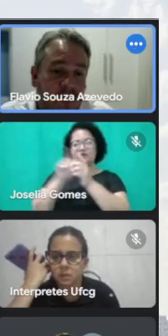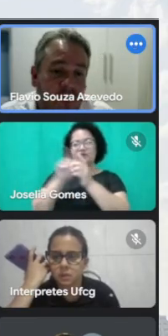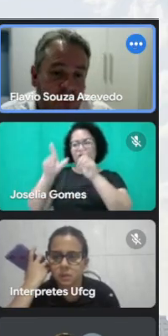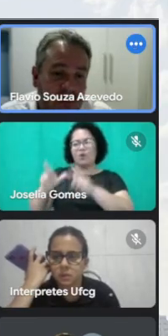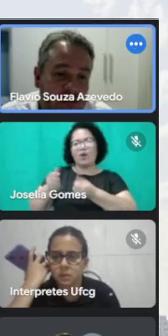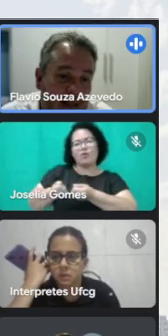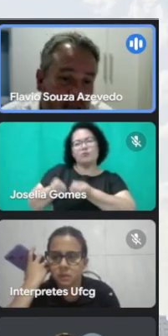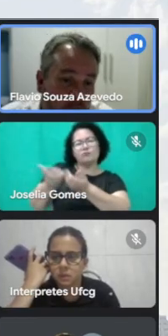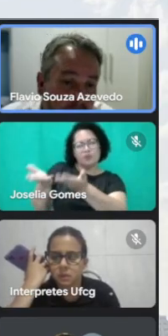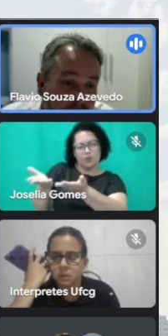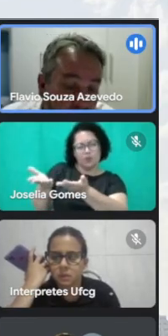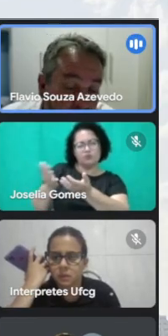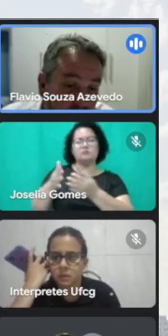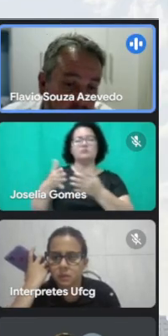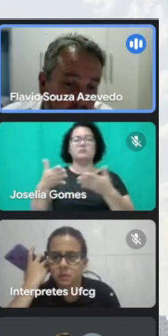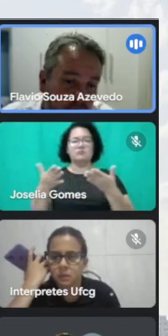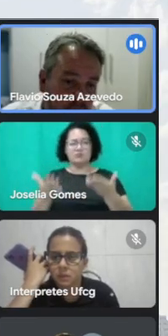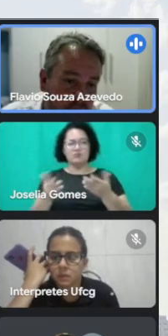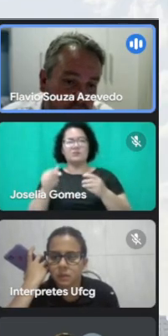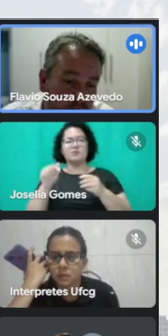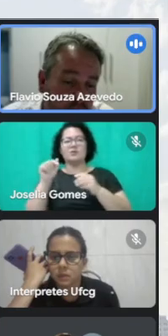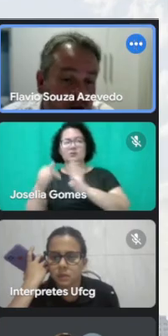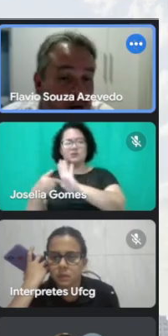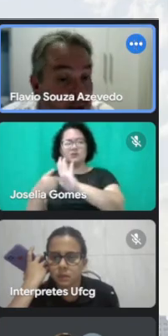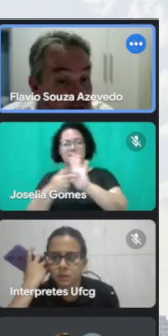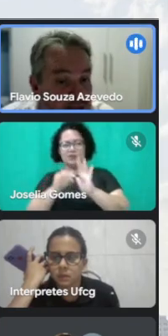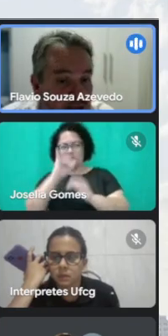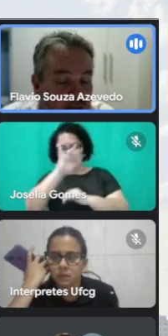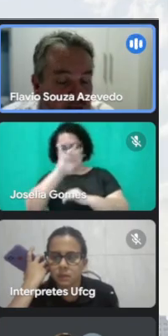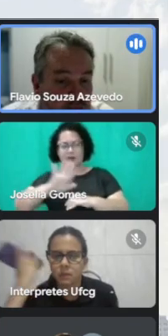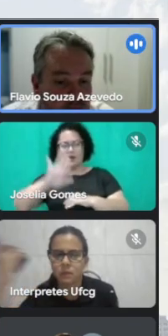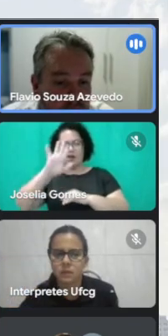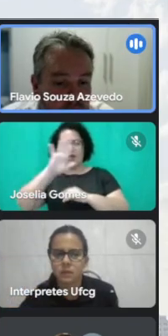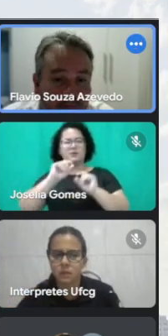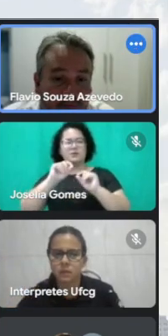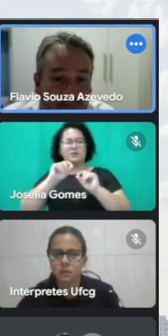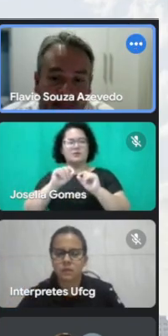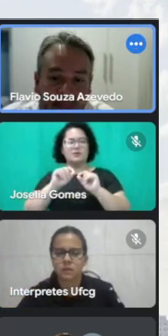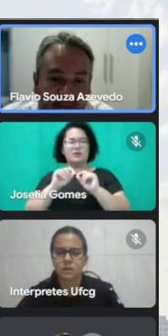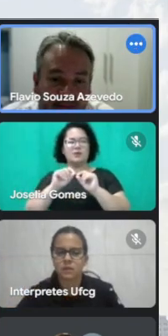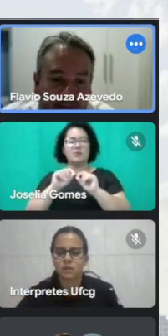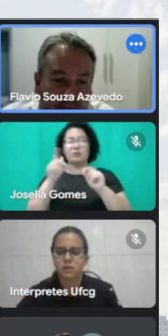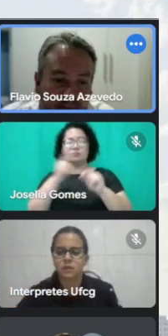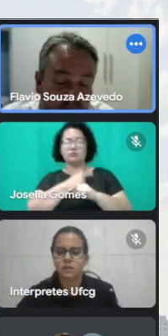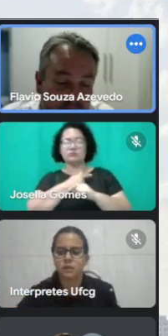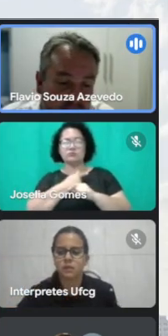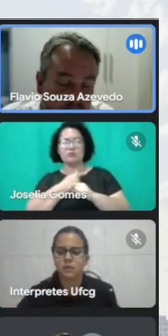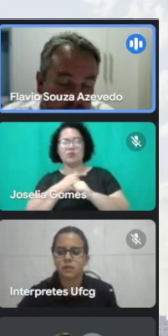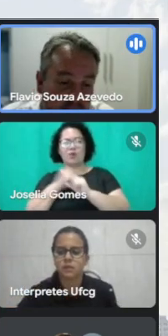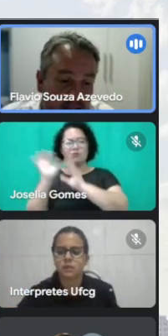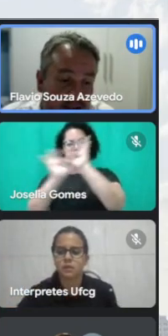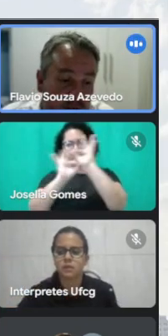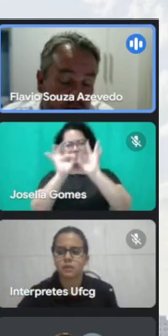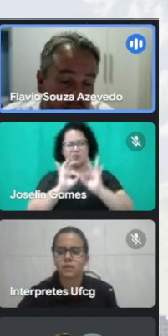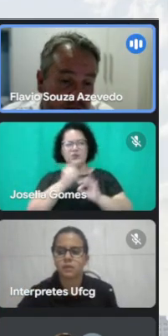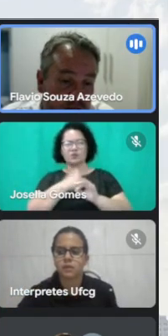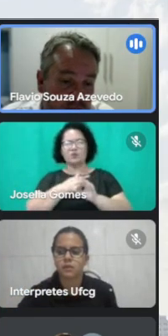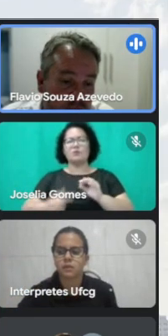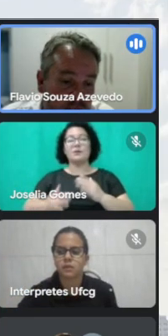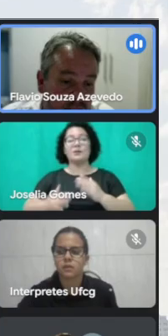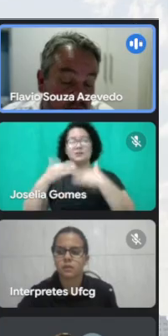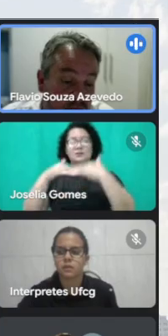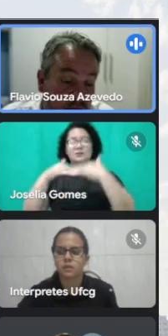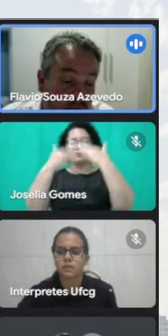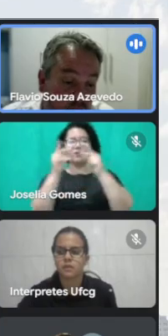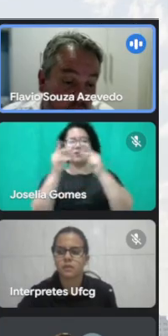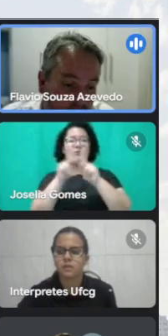Então, esse aqui é o arranjo de governança para desenvolver esse projeto. Para vocês terem uma ideia, esse projeto começou a